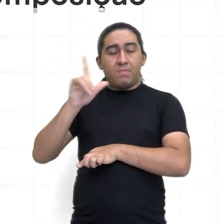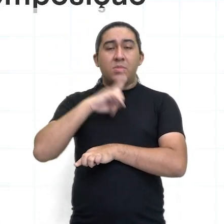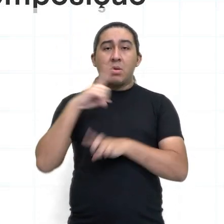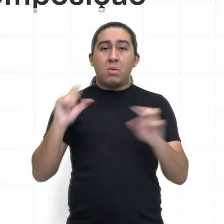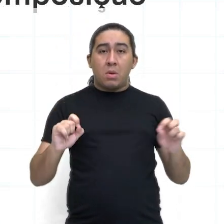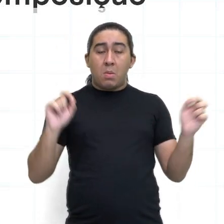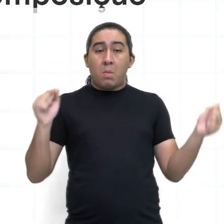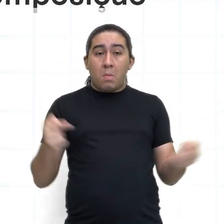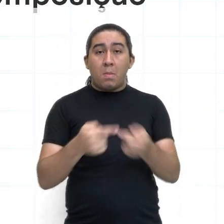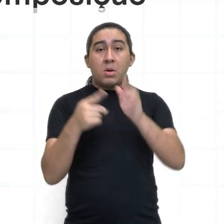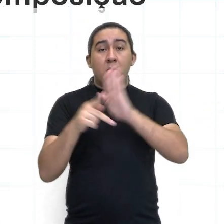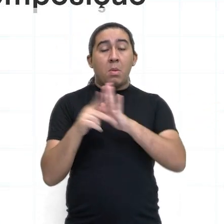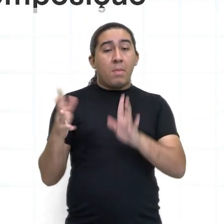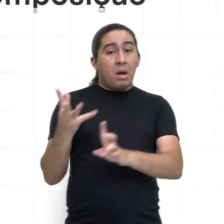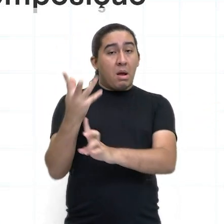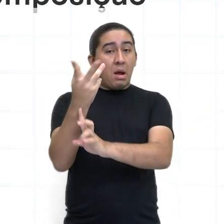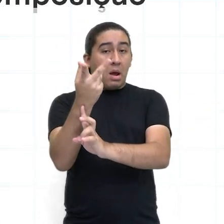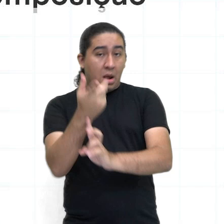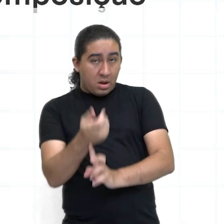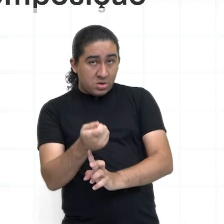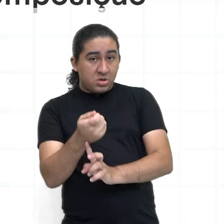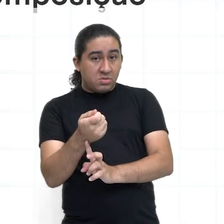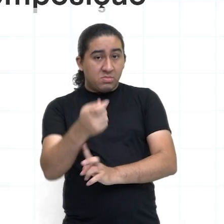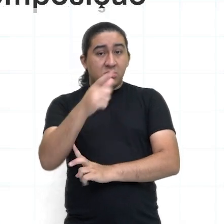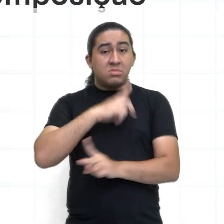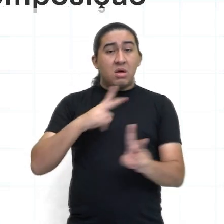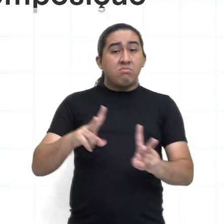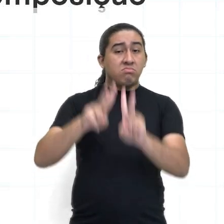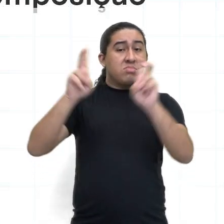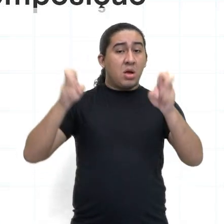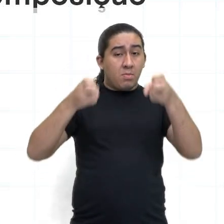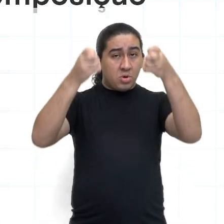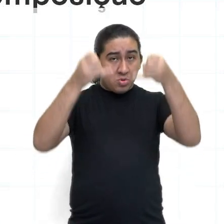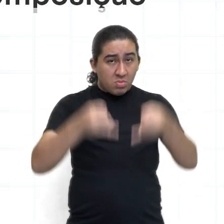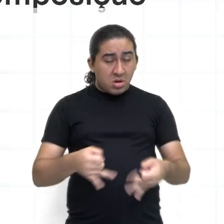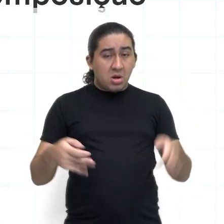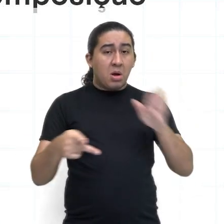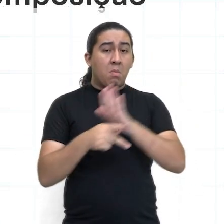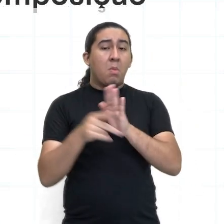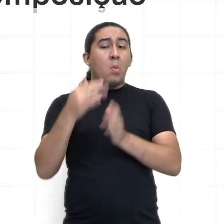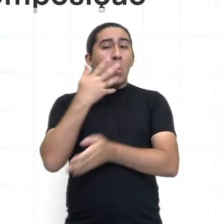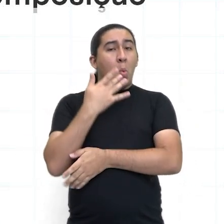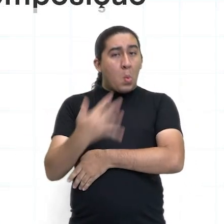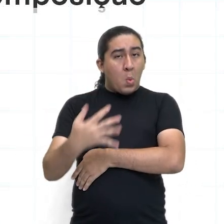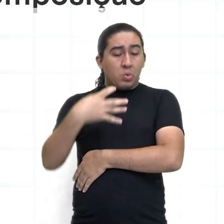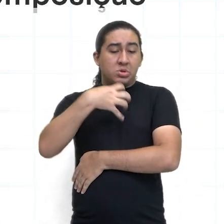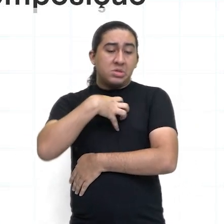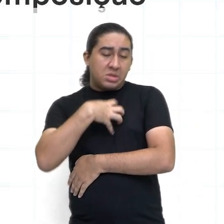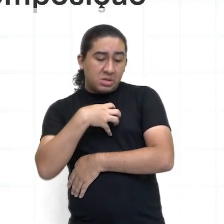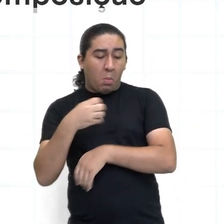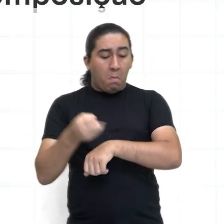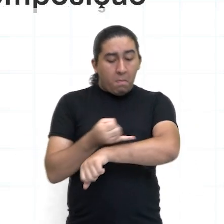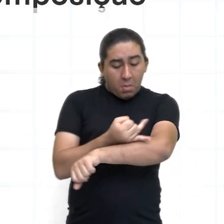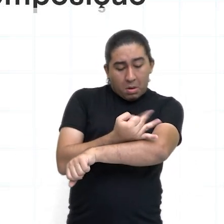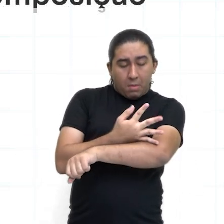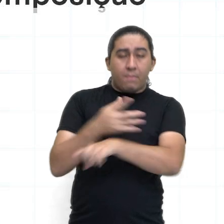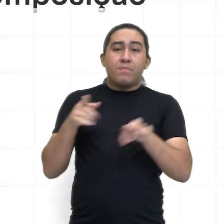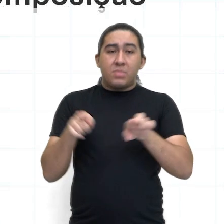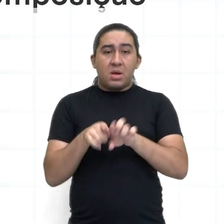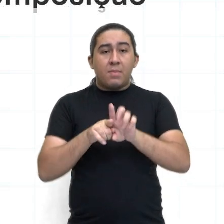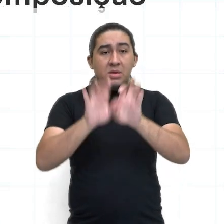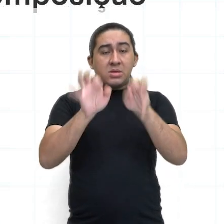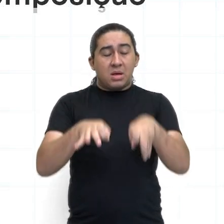o geometrismo, ele vai estar na arte falando, dando essa pegada das cores, das